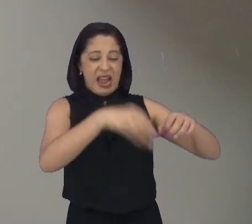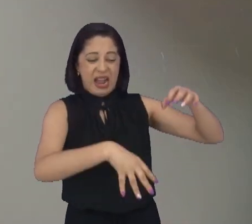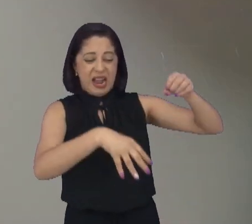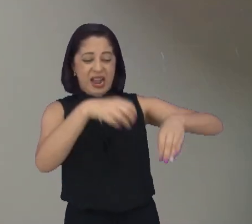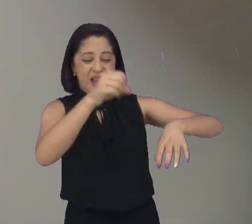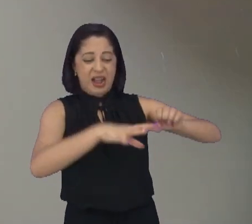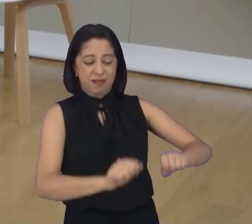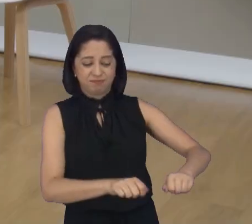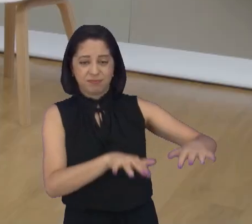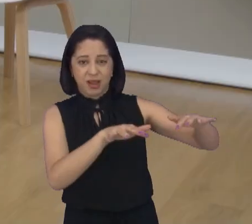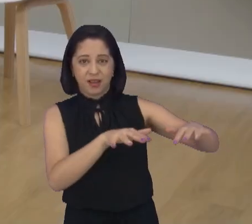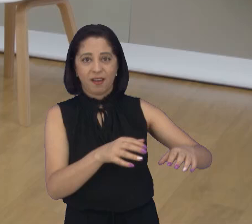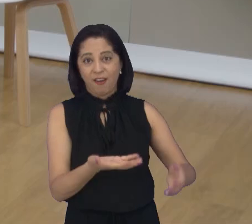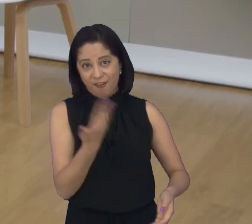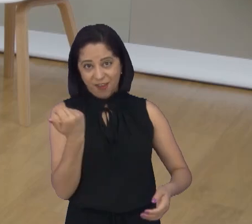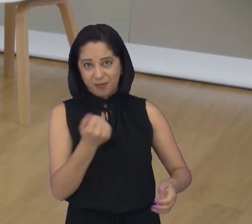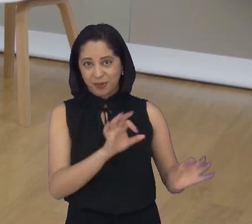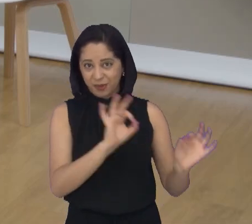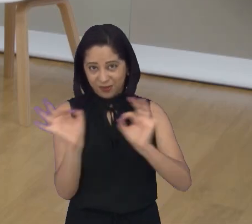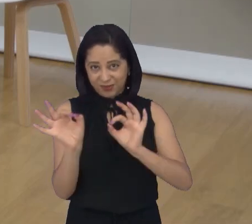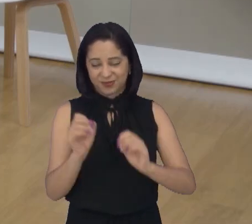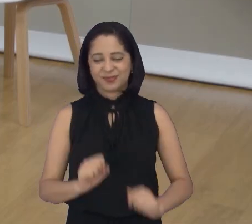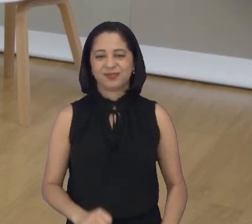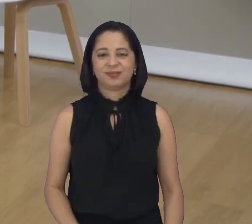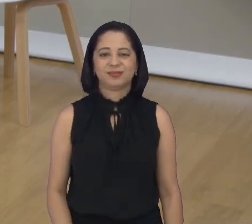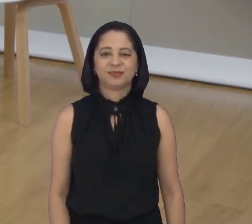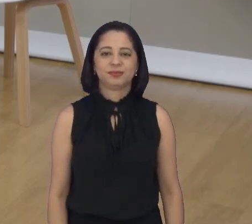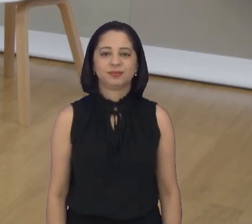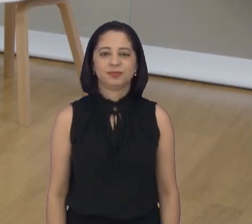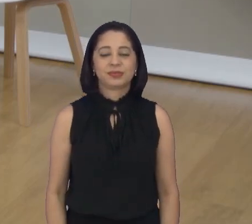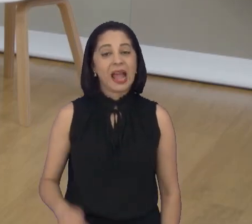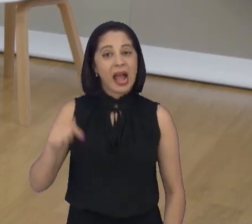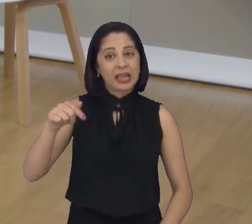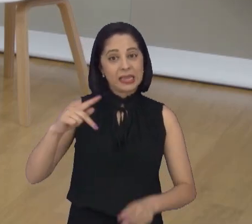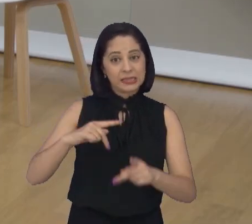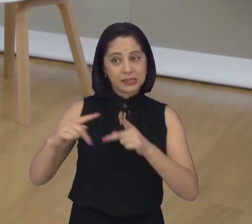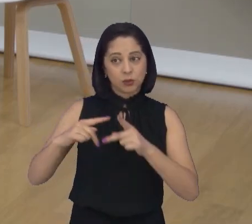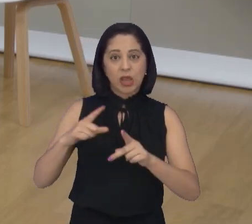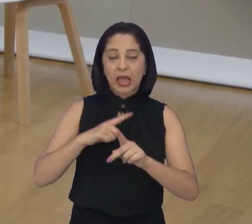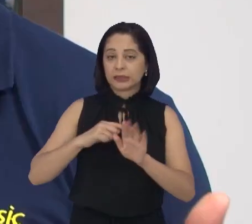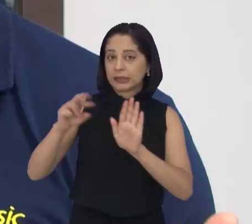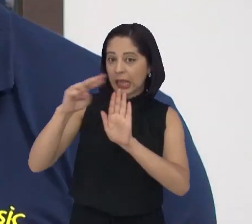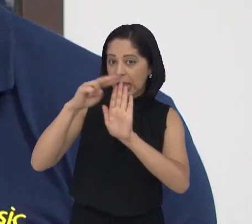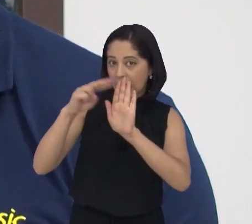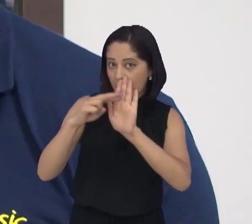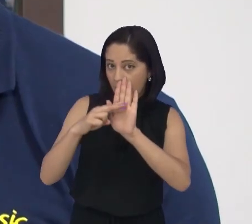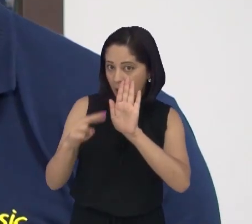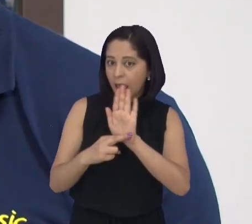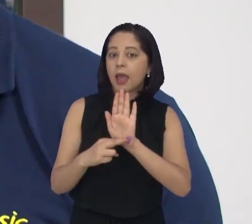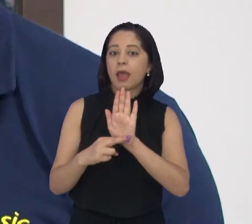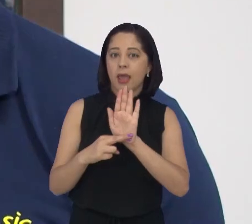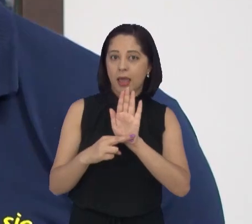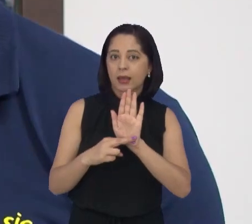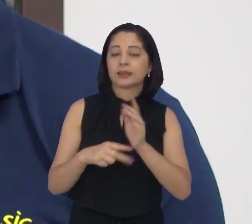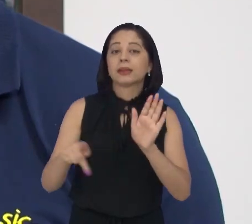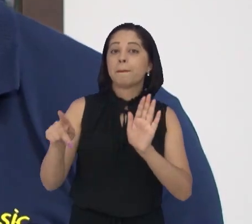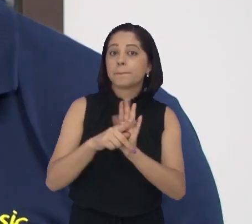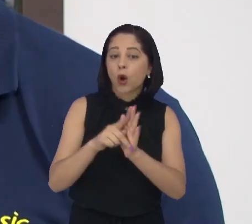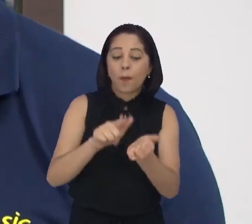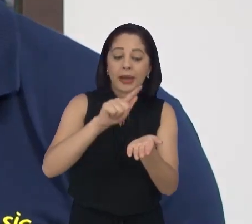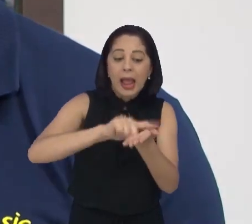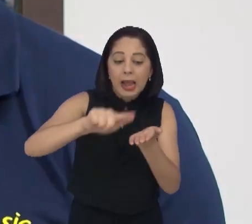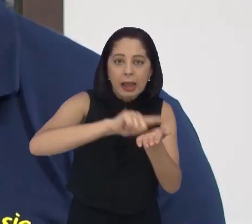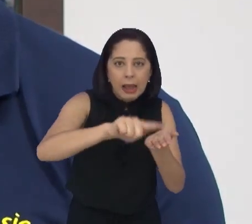Júlia, vamos conhecer esse programa? Vamos sim. Em São José há regras, né, relacionadas a condições de higiene e limpeza